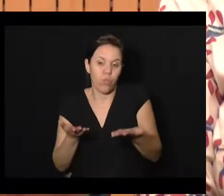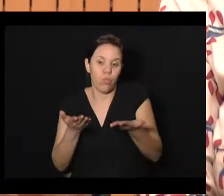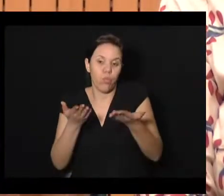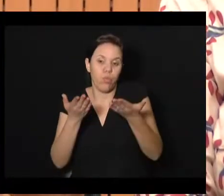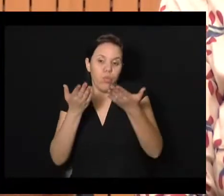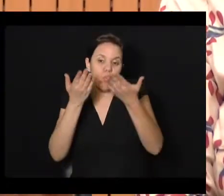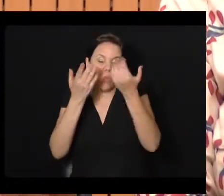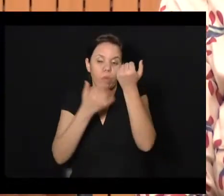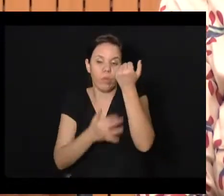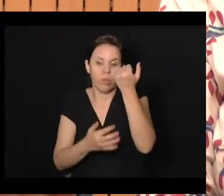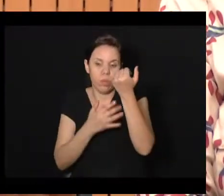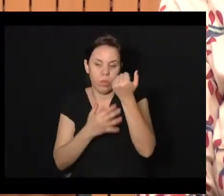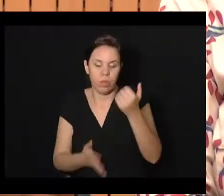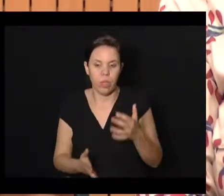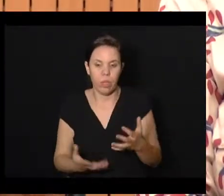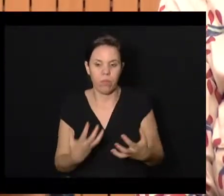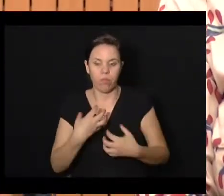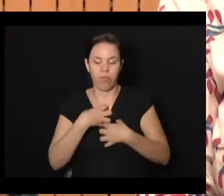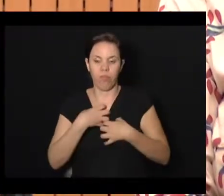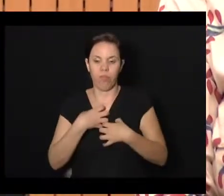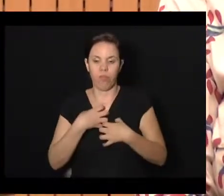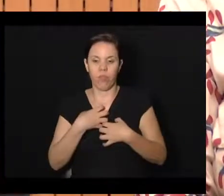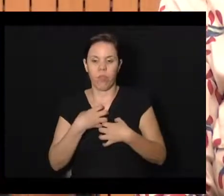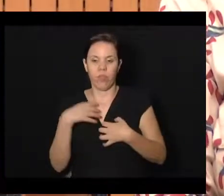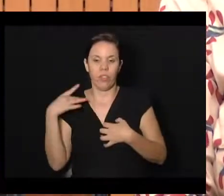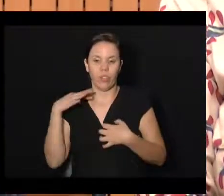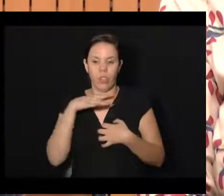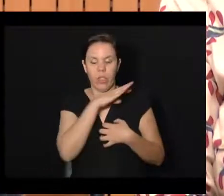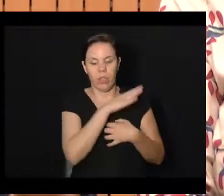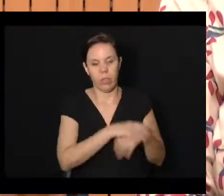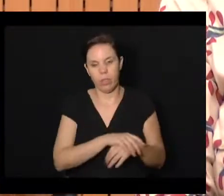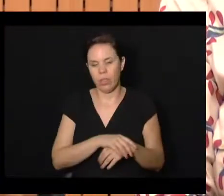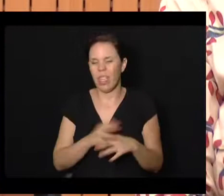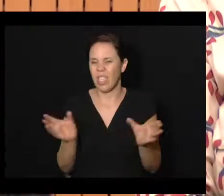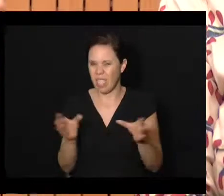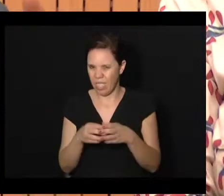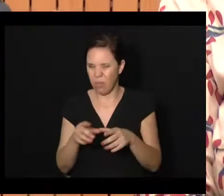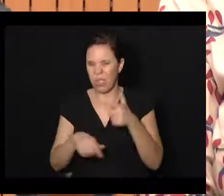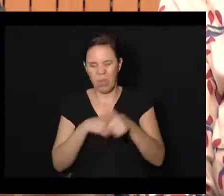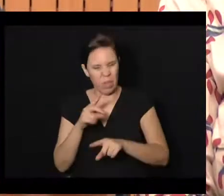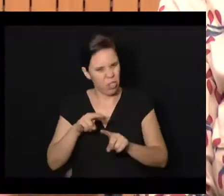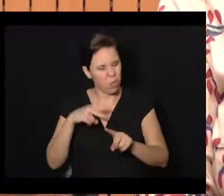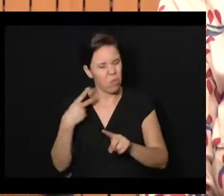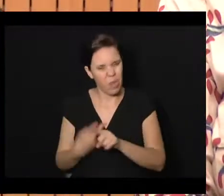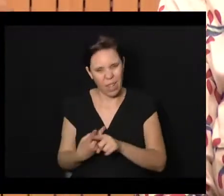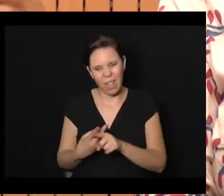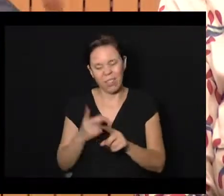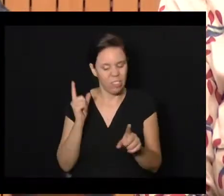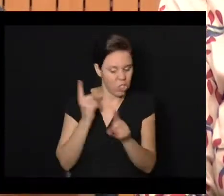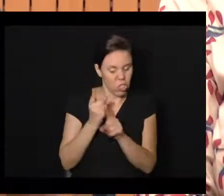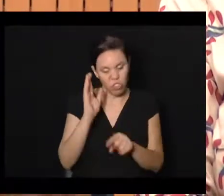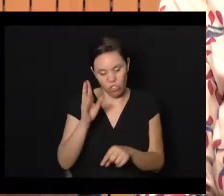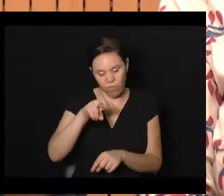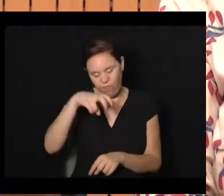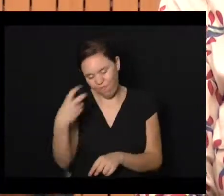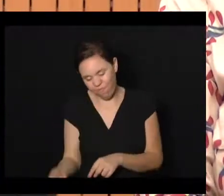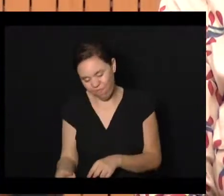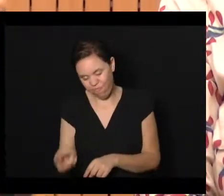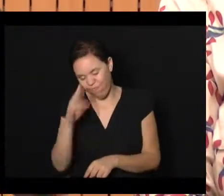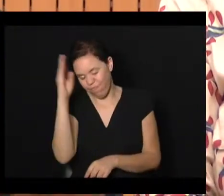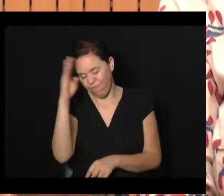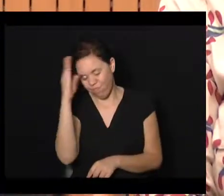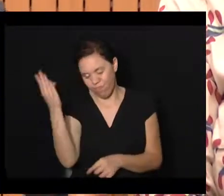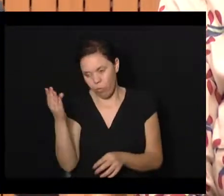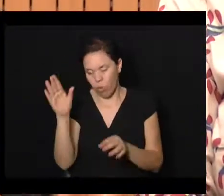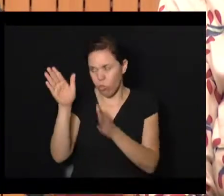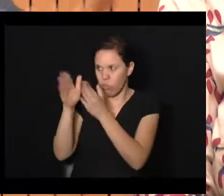aumentando e muitas vezes a equipa tem um trabalho dobrado porque muitas vezes encontra pessoas na rua e já caídos em alguns casos ela acionou o